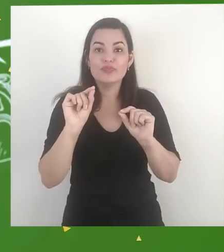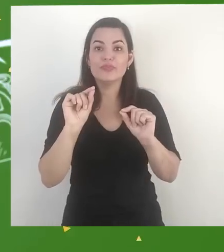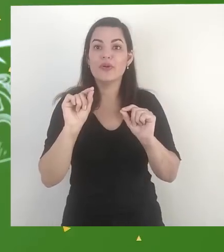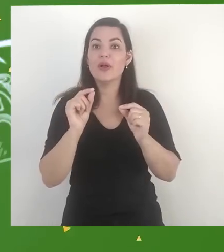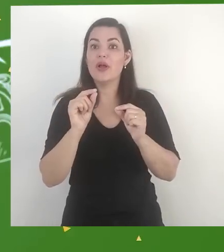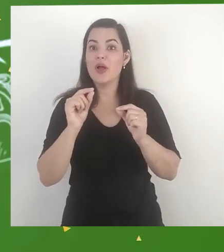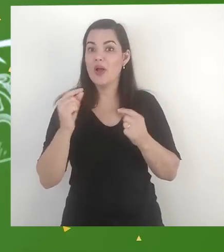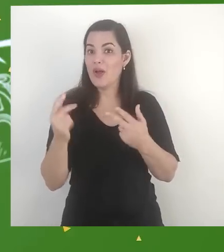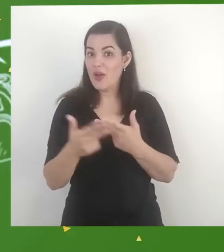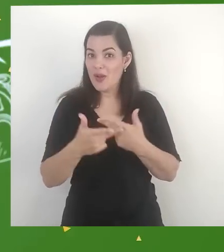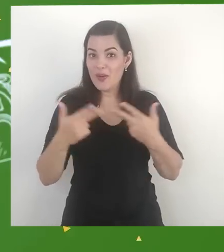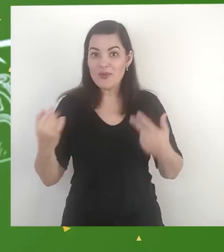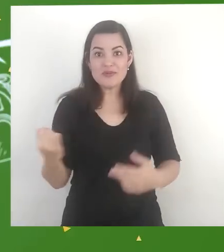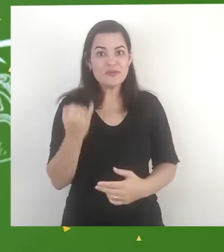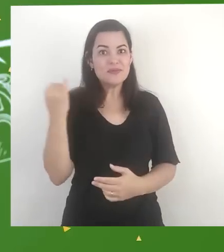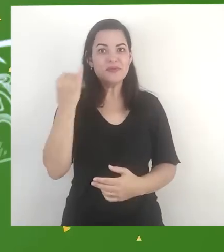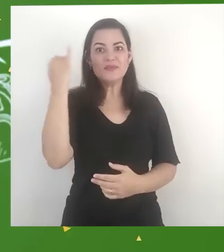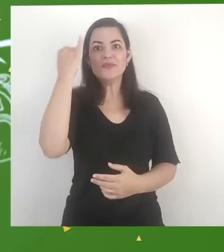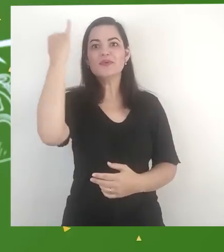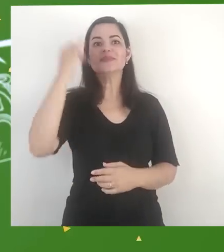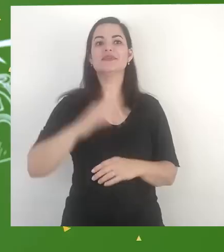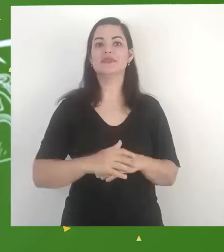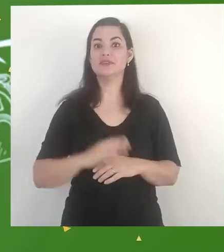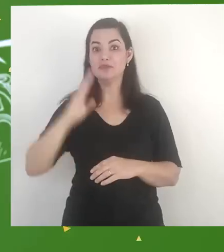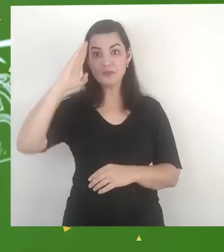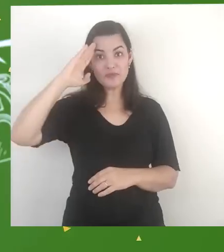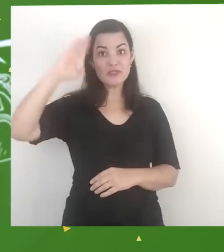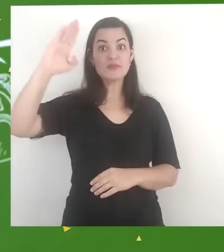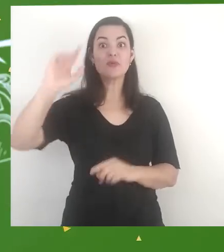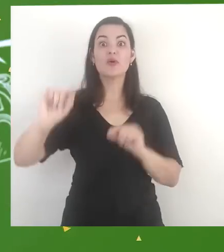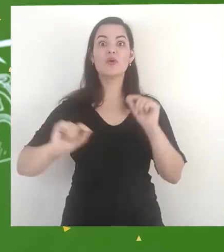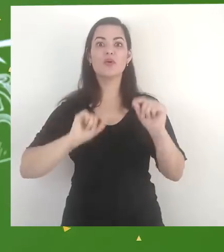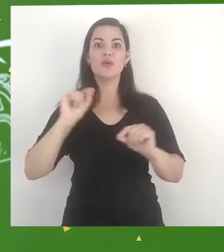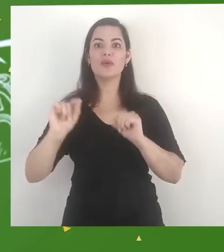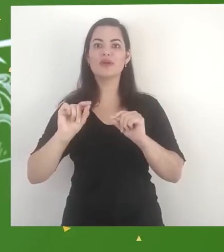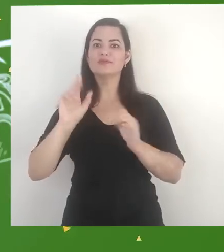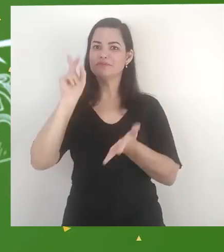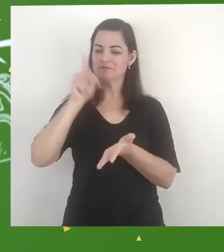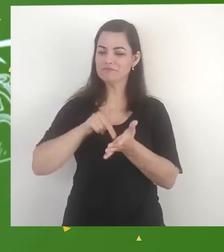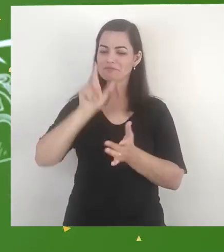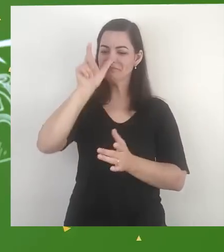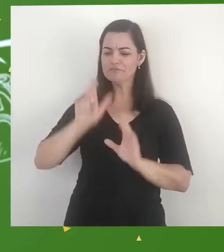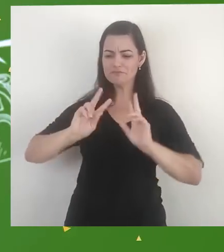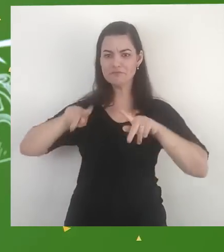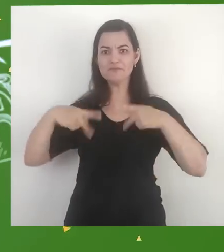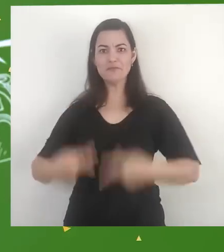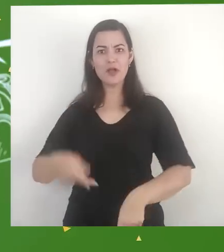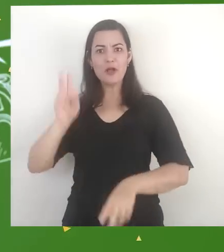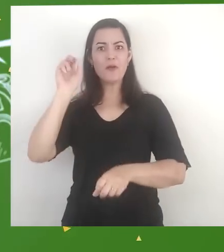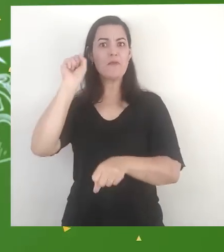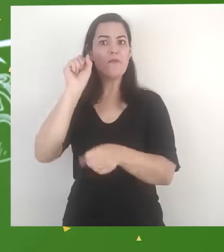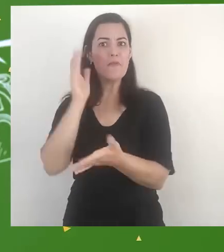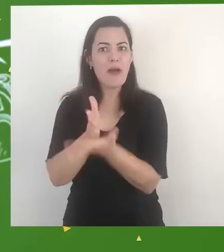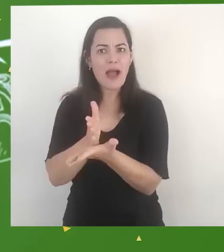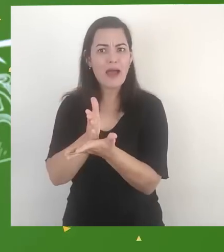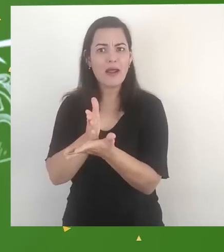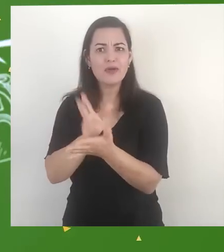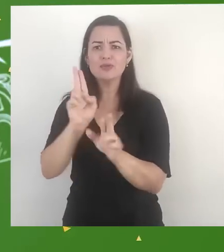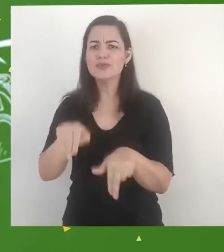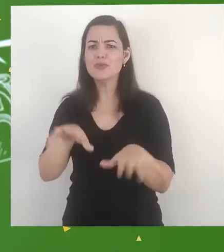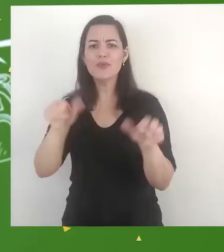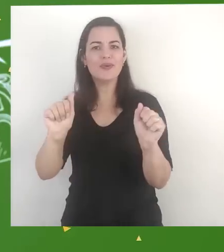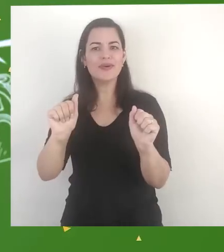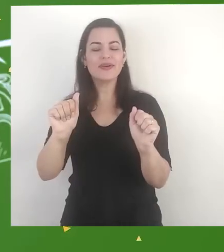principais episódios desenvolvidos pela humanidade. O ser humano não para mesmo, né? No dia 20 de